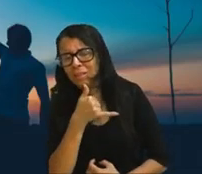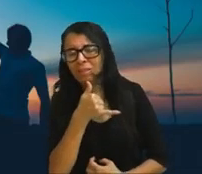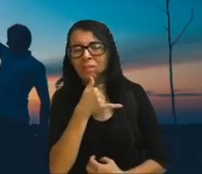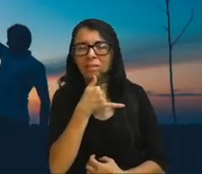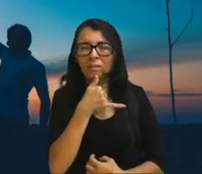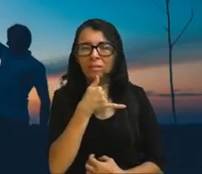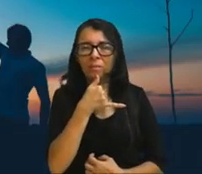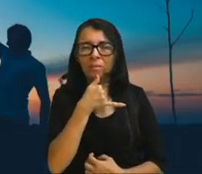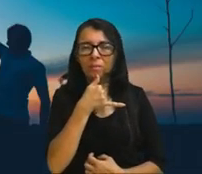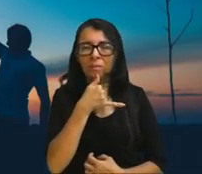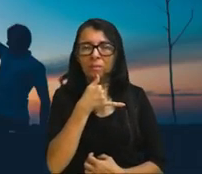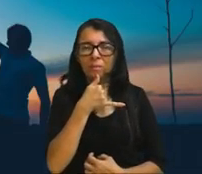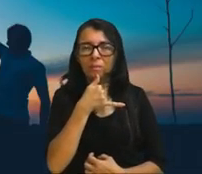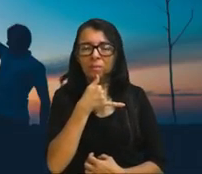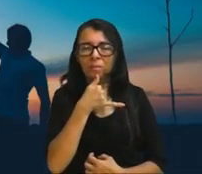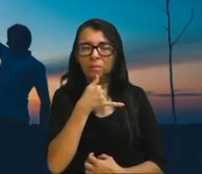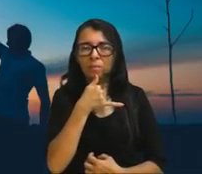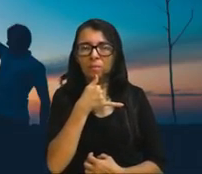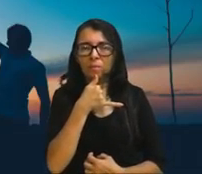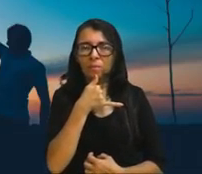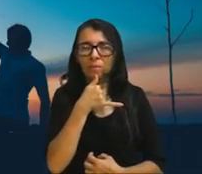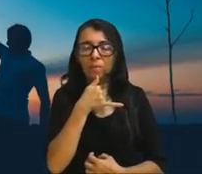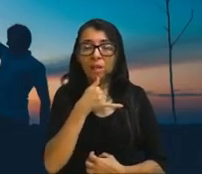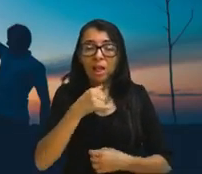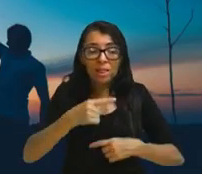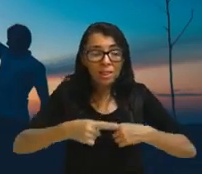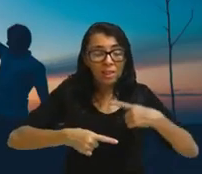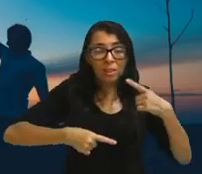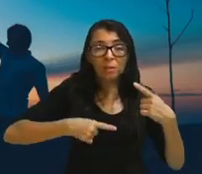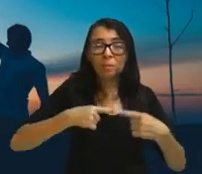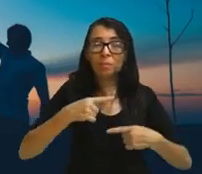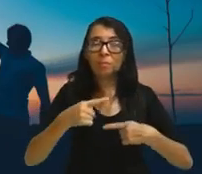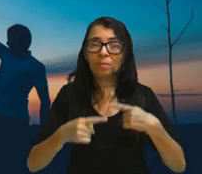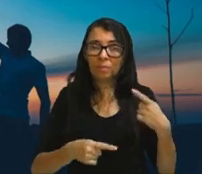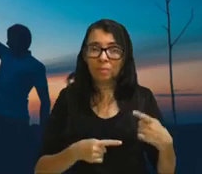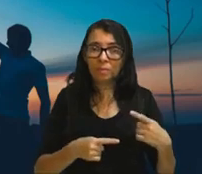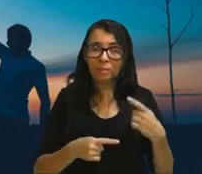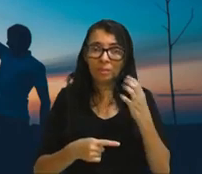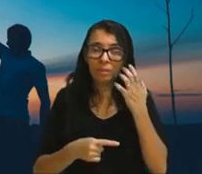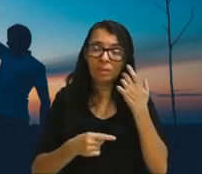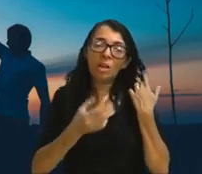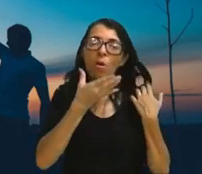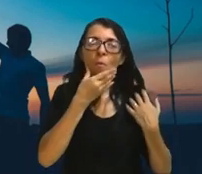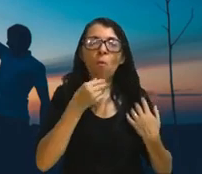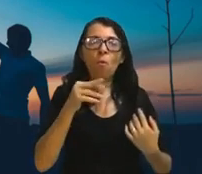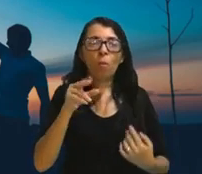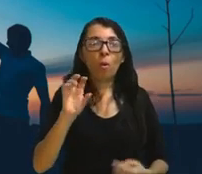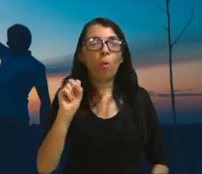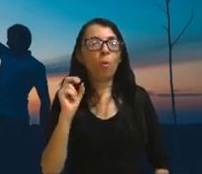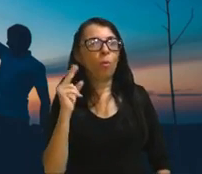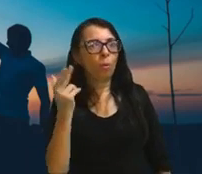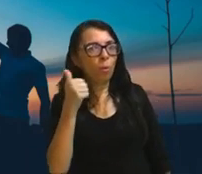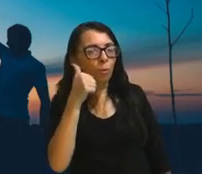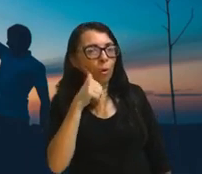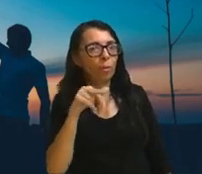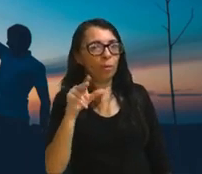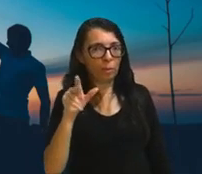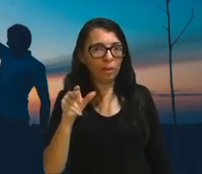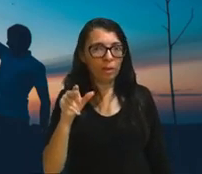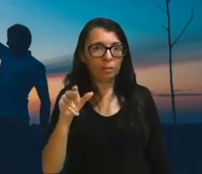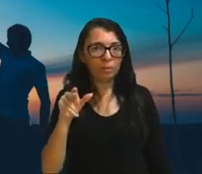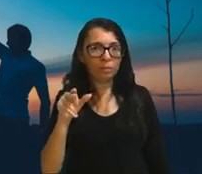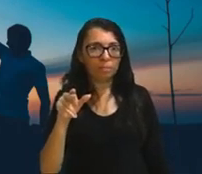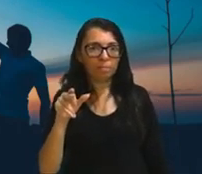Deus, Ele une, quando Deus está dentro do nosso lar e há uma unidade no pensamento,